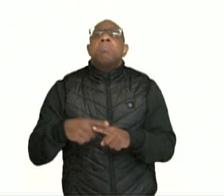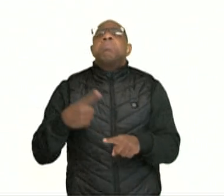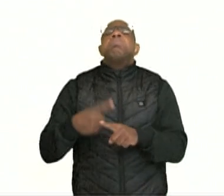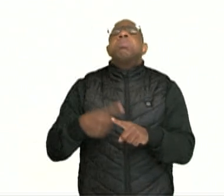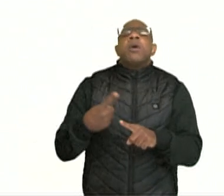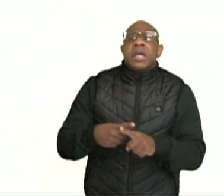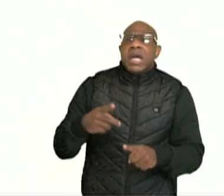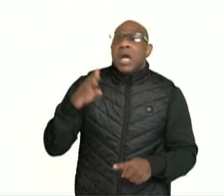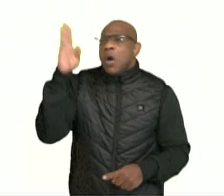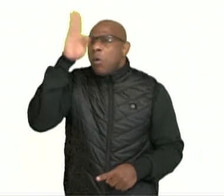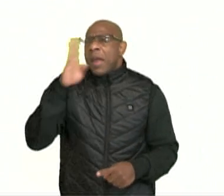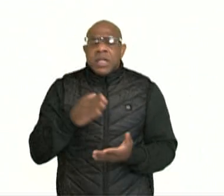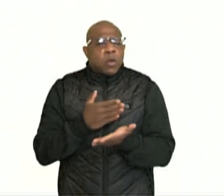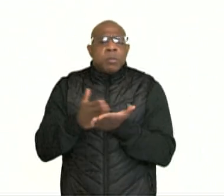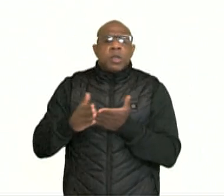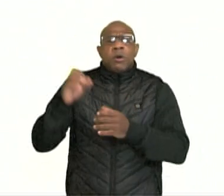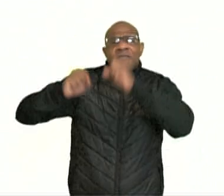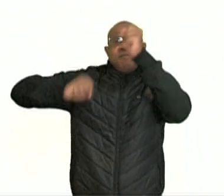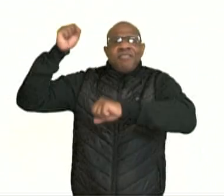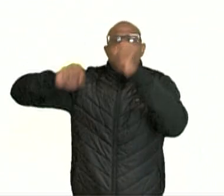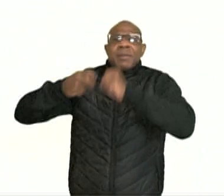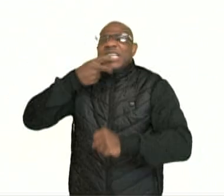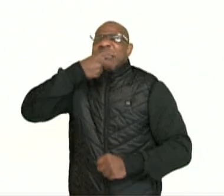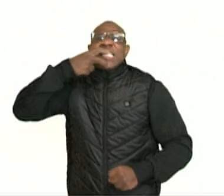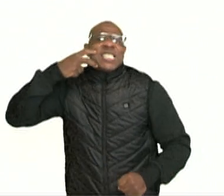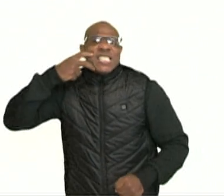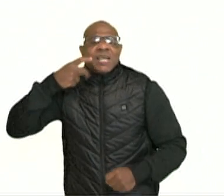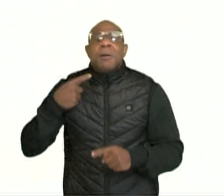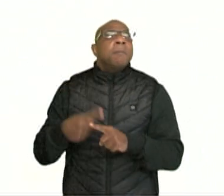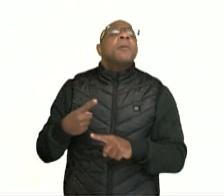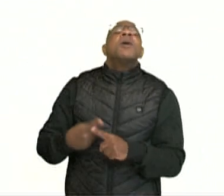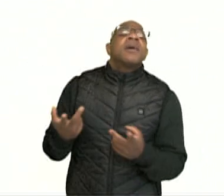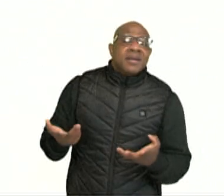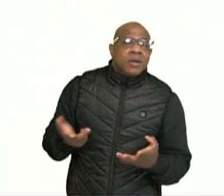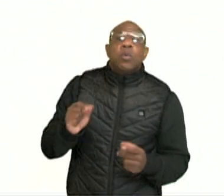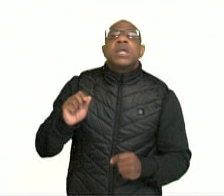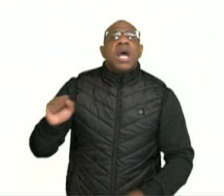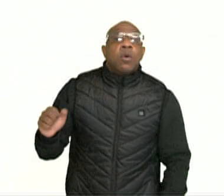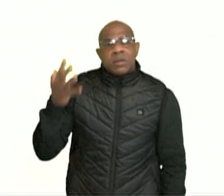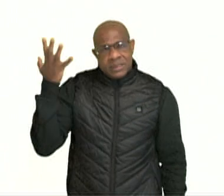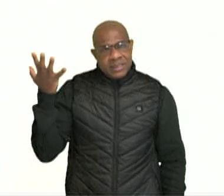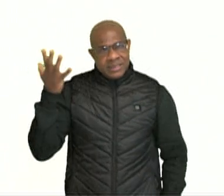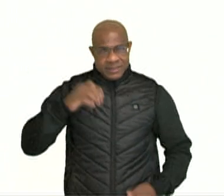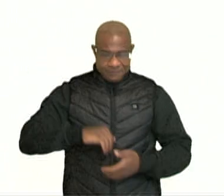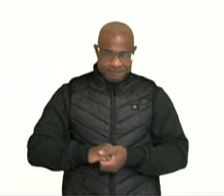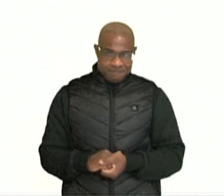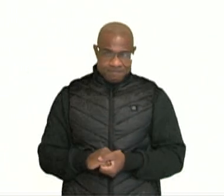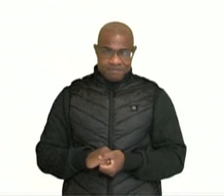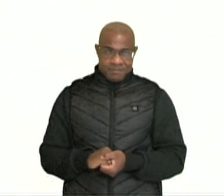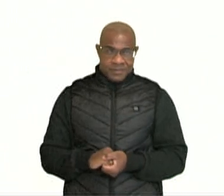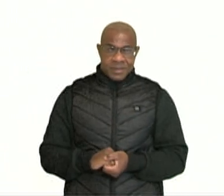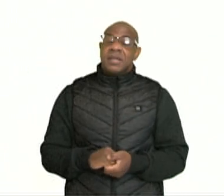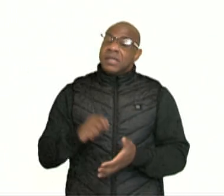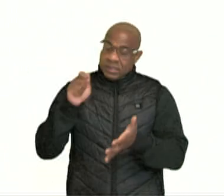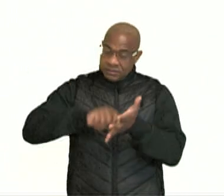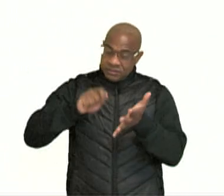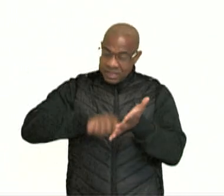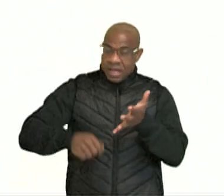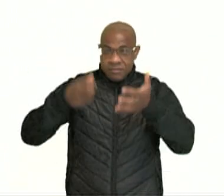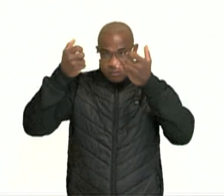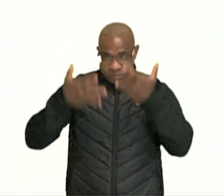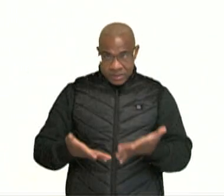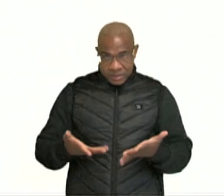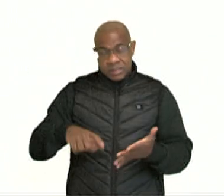que aconteceu depois que o Brasil começou a produzir aparelhos e parou de exportar? Escreva lá no seu